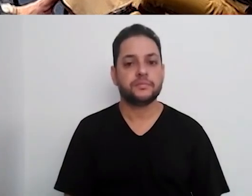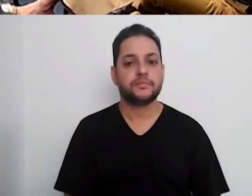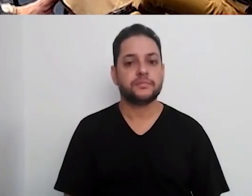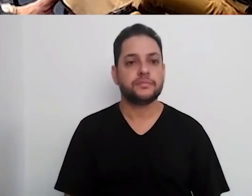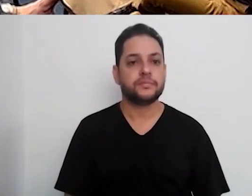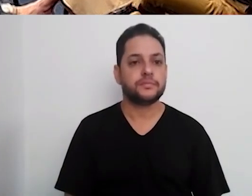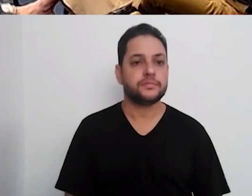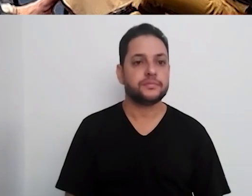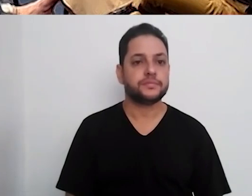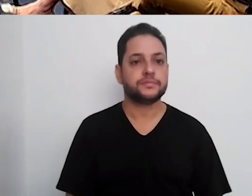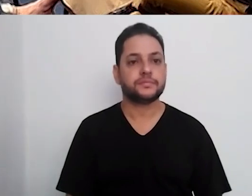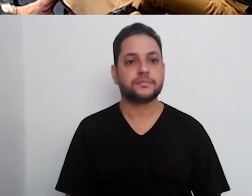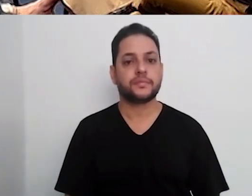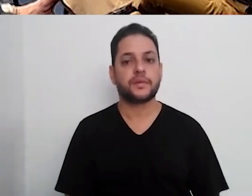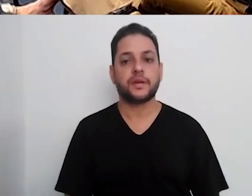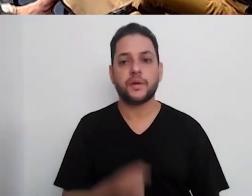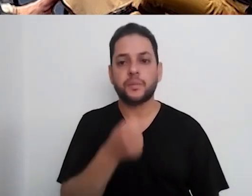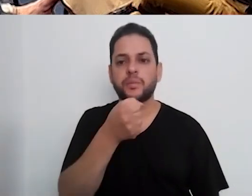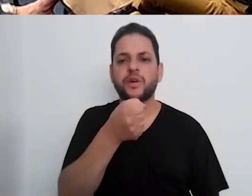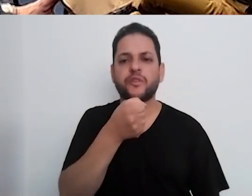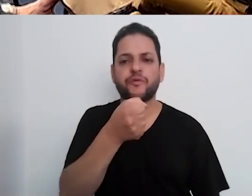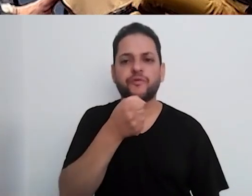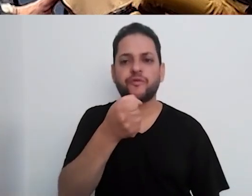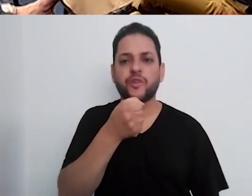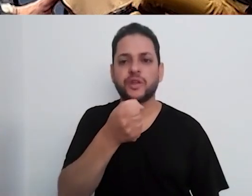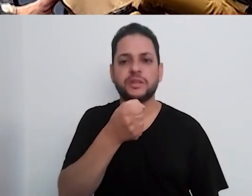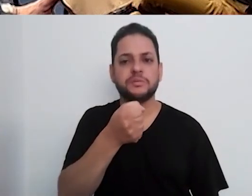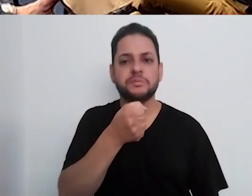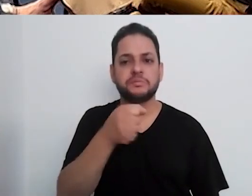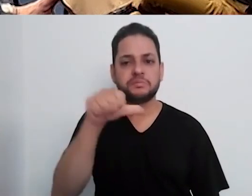seria, assim, olhando até realmente